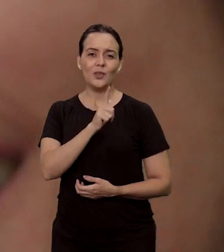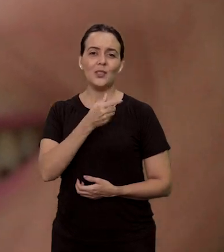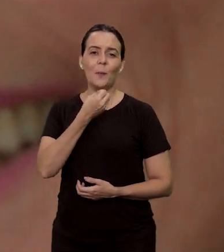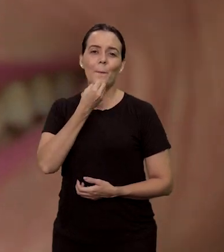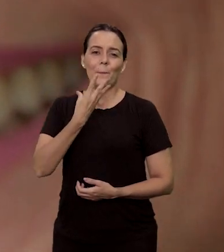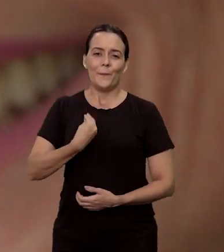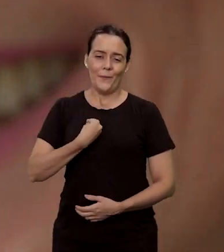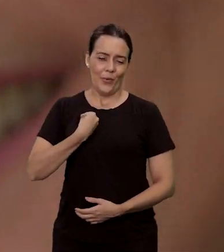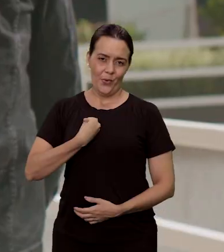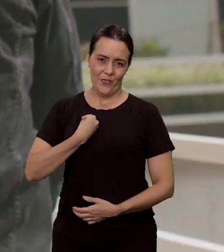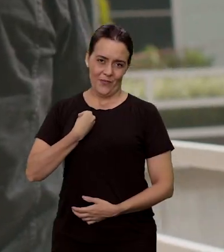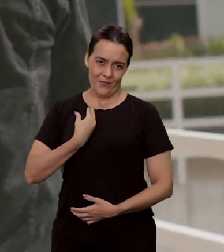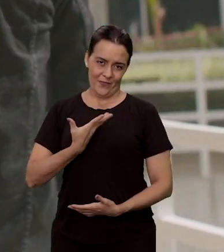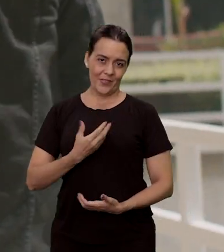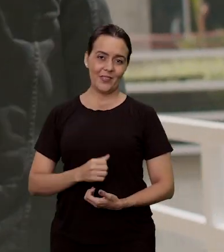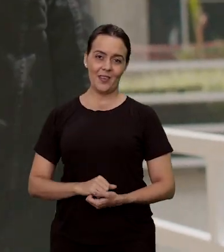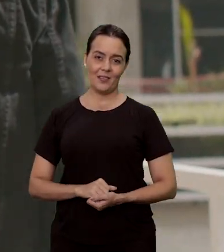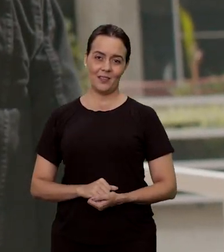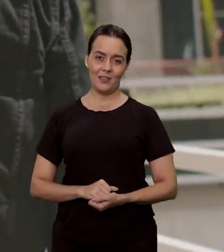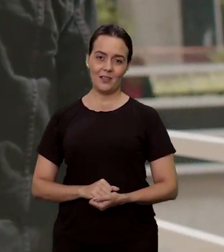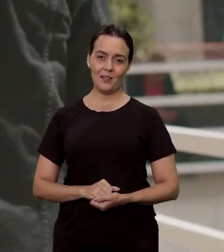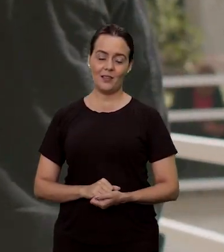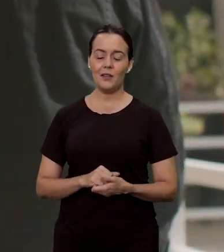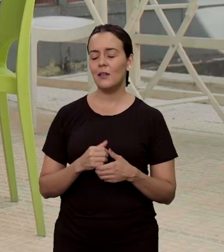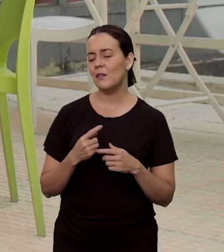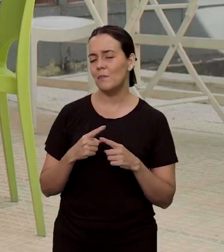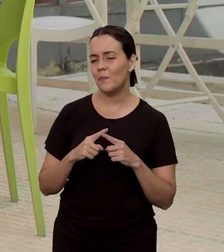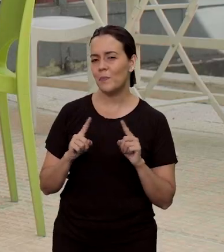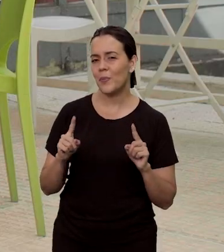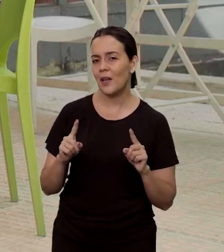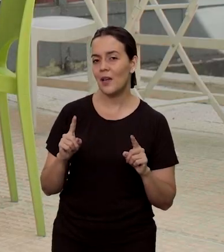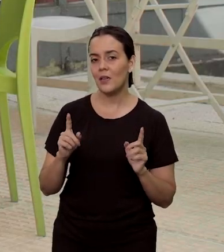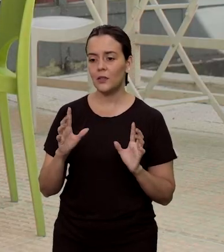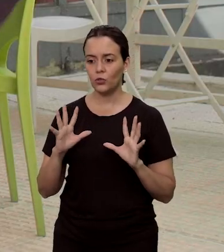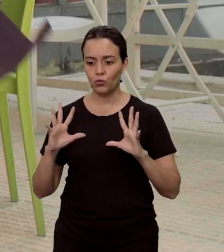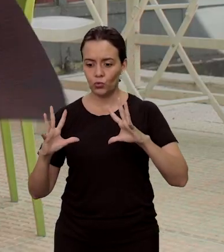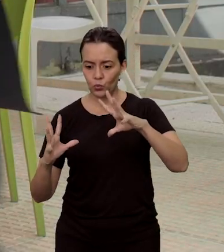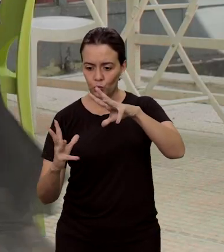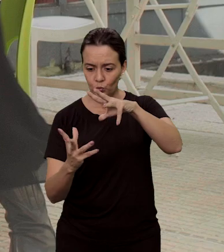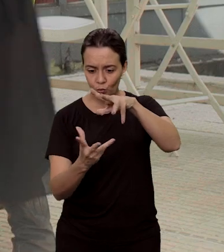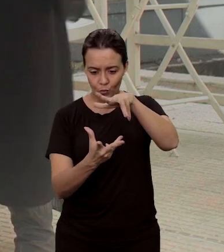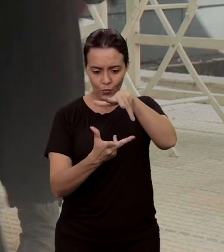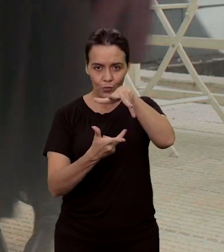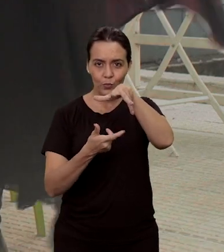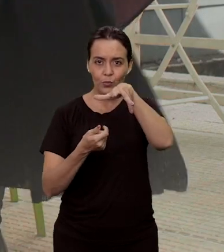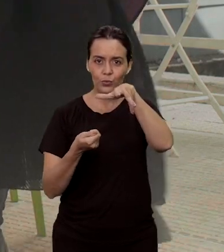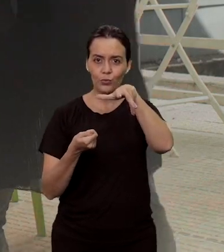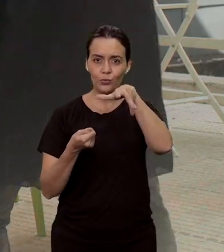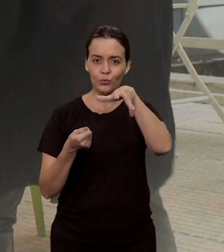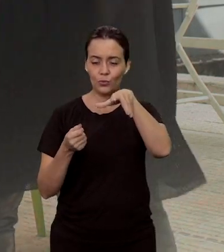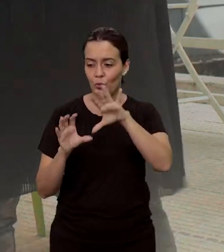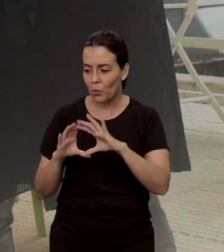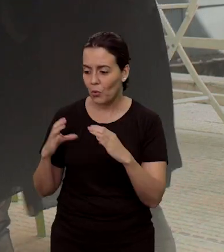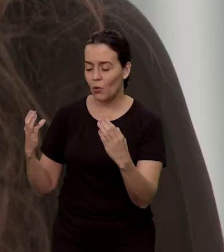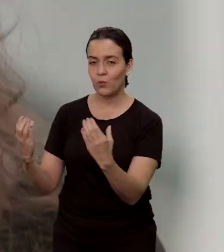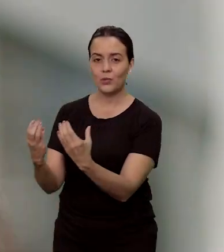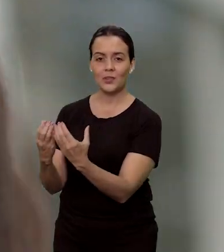sua vida no meio dessa biosfera que é a nossa comunidade.